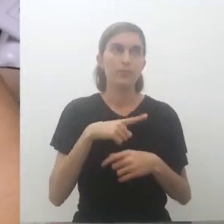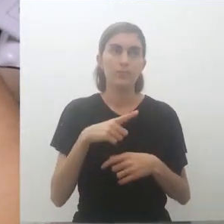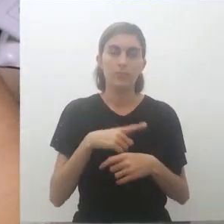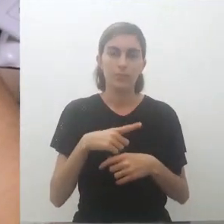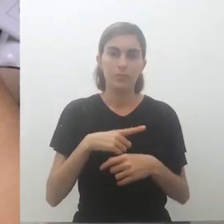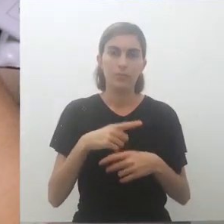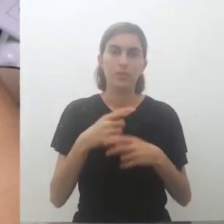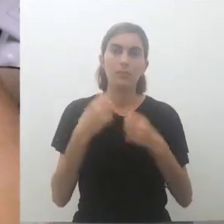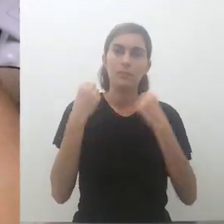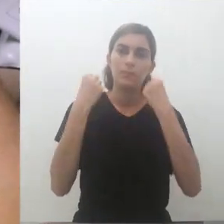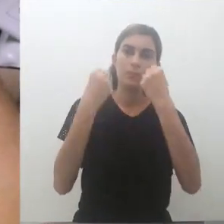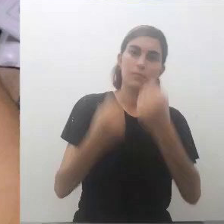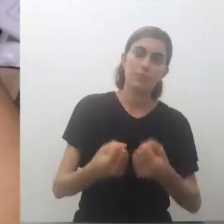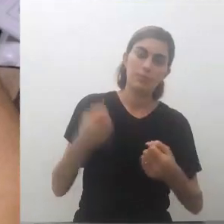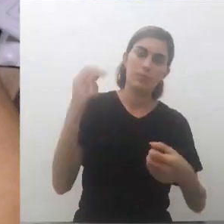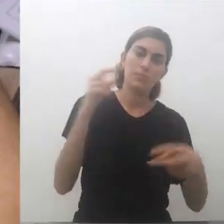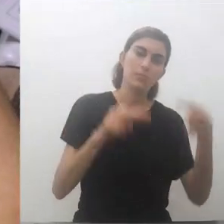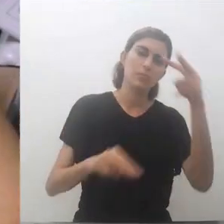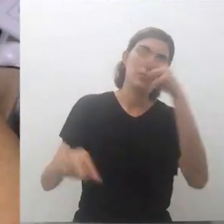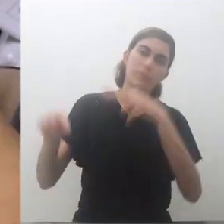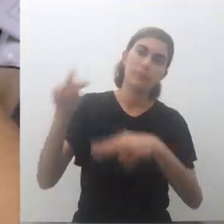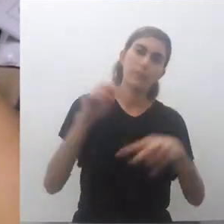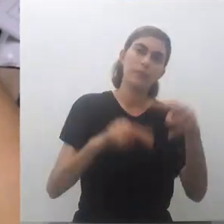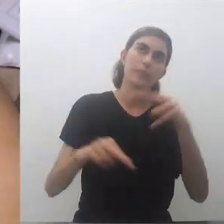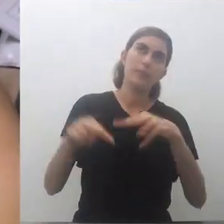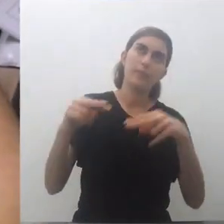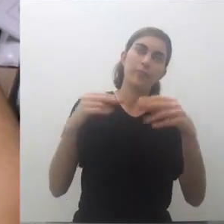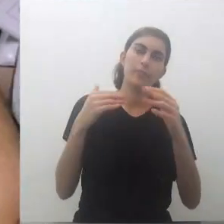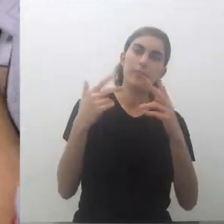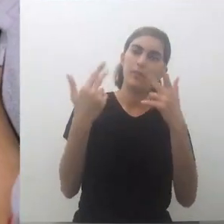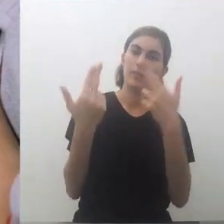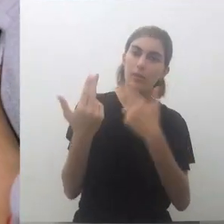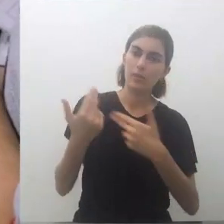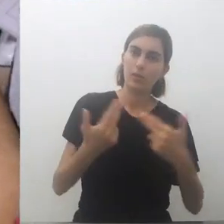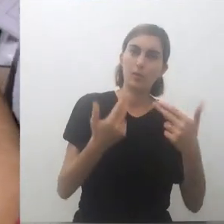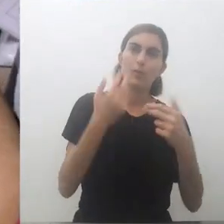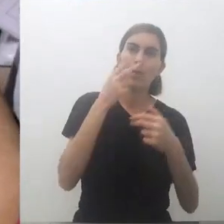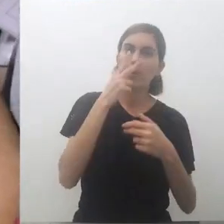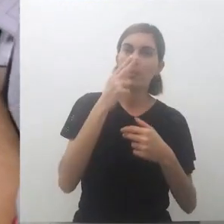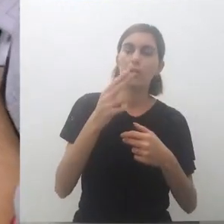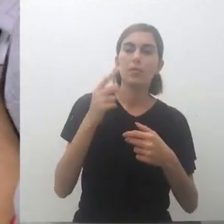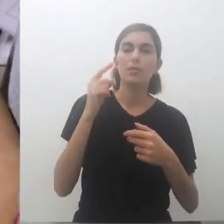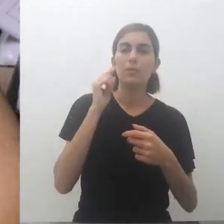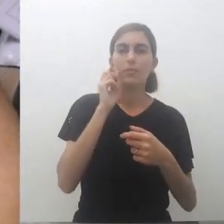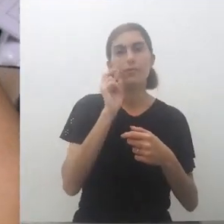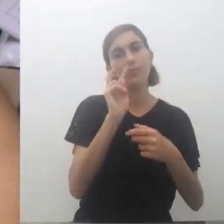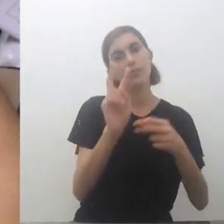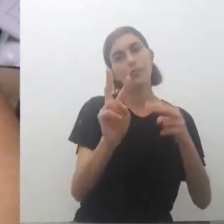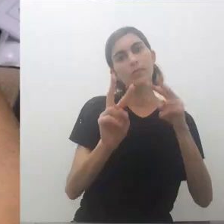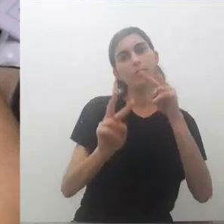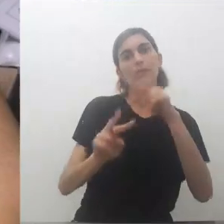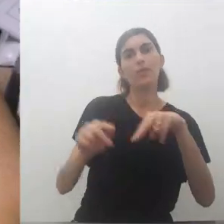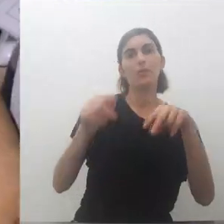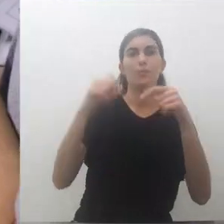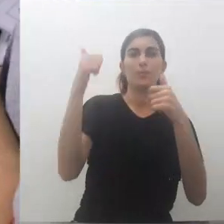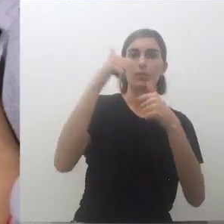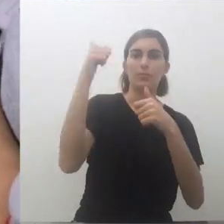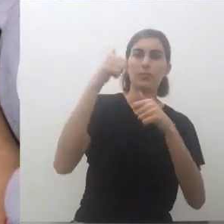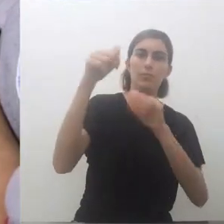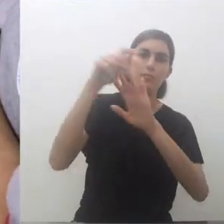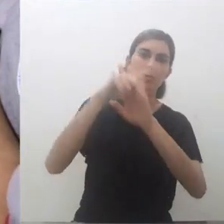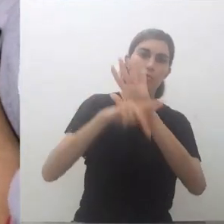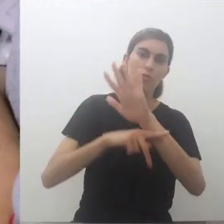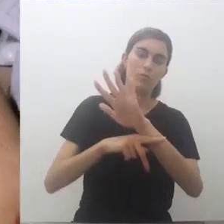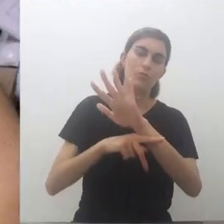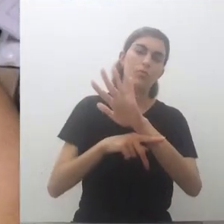temos objetos em peso visuais equivalentes, mesmo esse sendo menor, ele está em primeiro plano, gerando